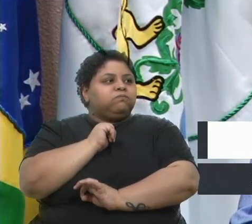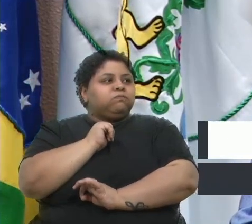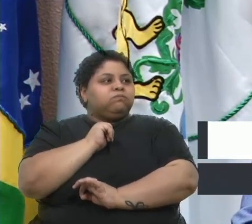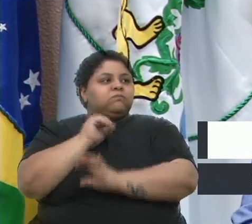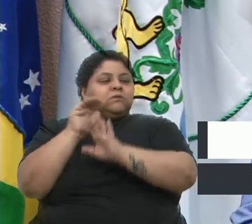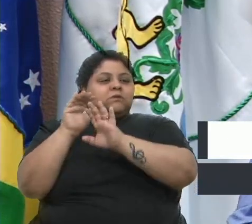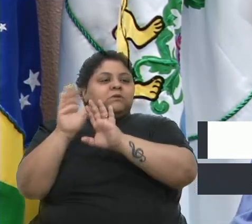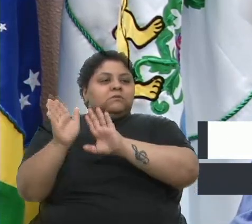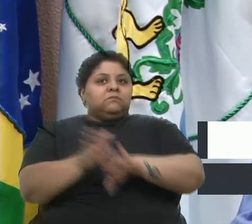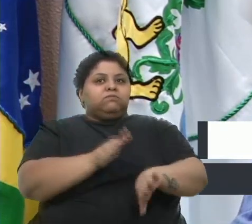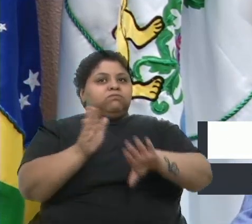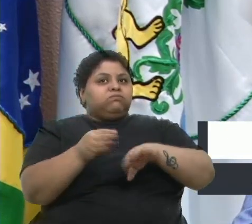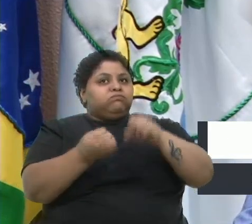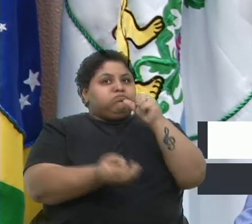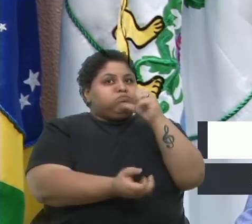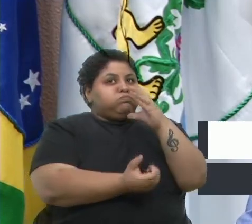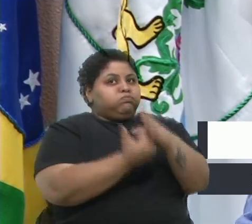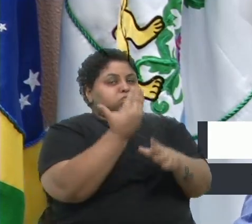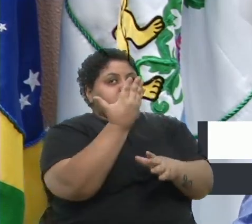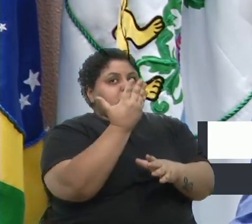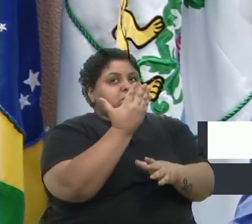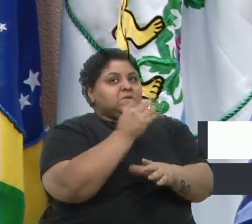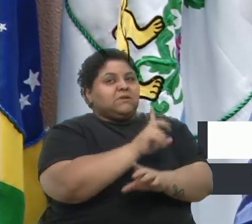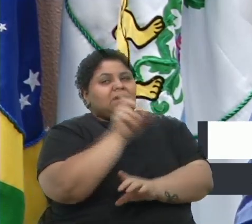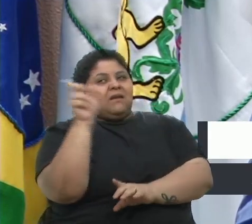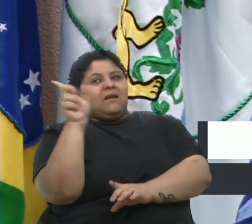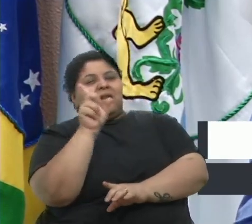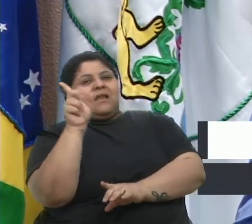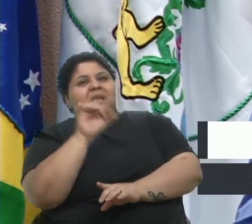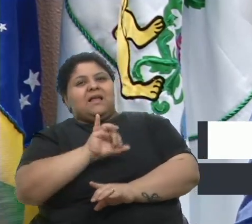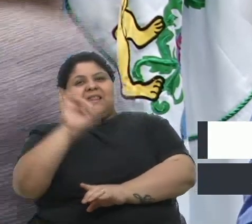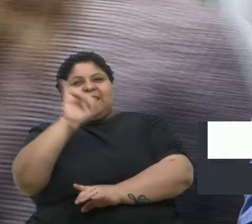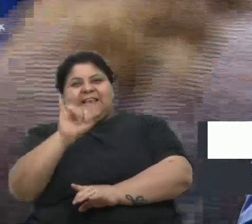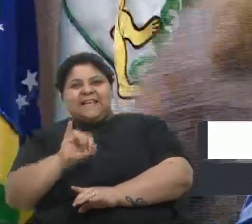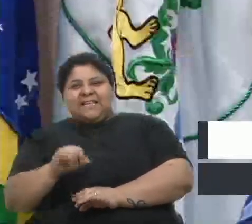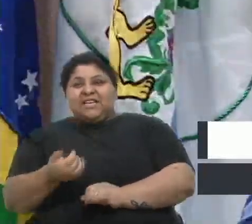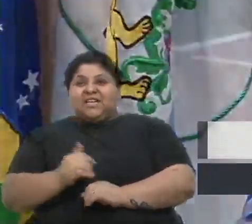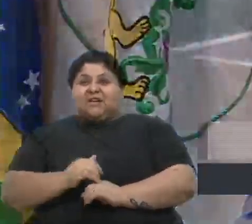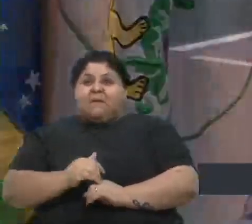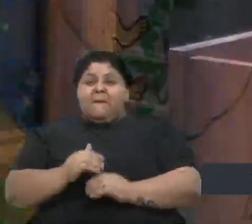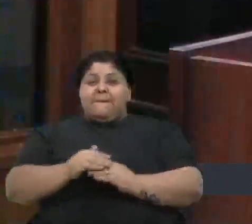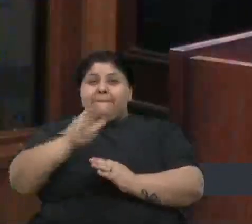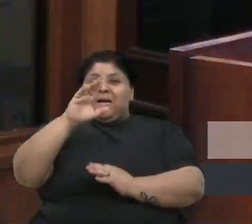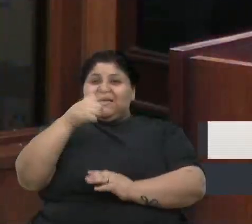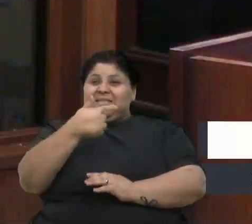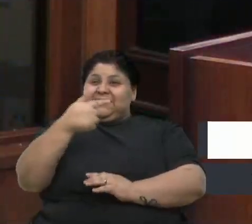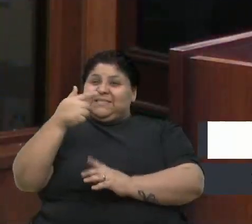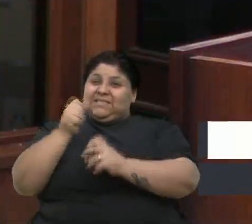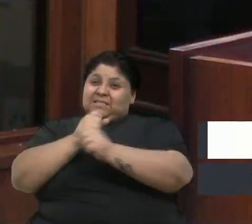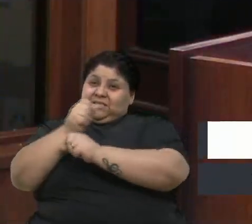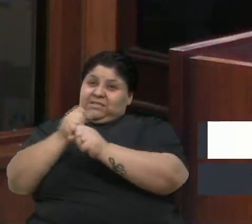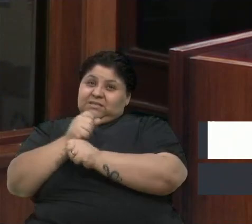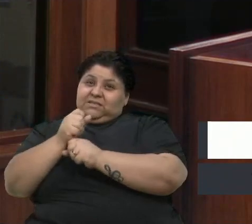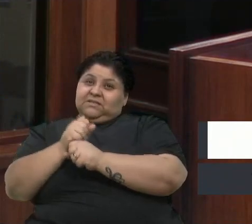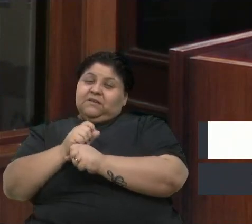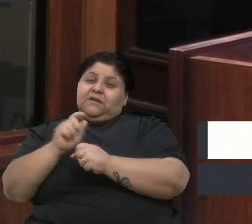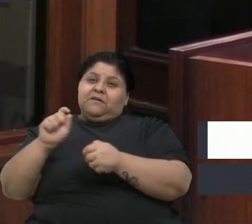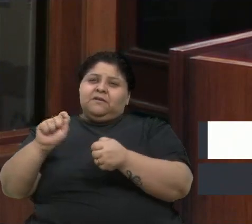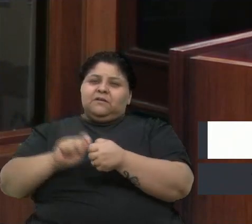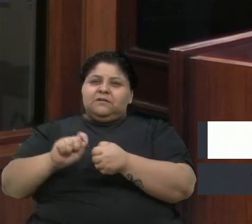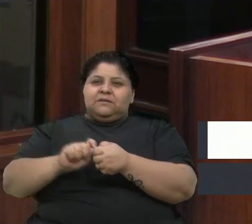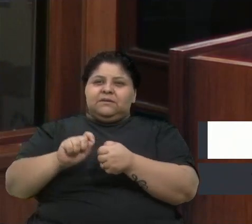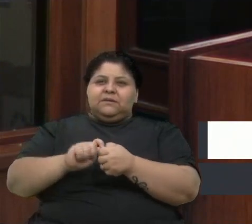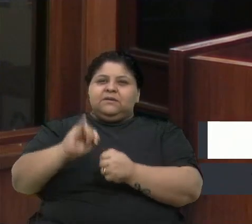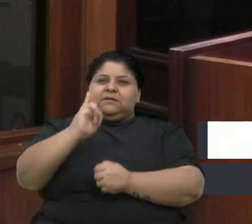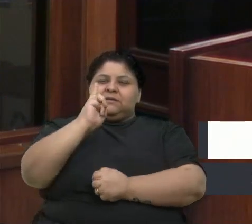está sendo desenvolvido na zona de Trento, na Itália. Já faz mais de 7 anos que eles estão em fase de testes, porque